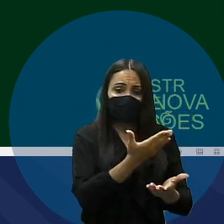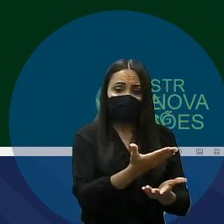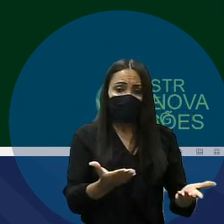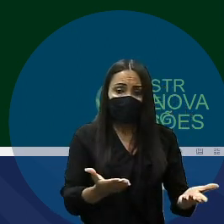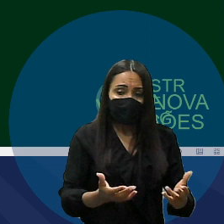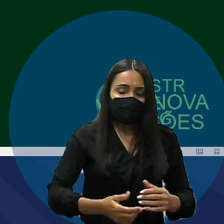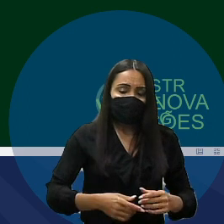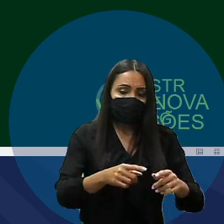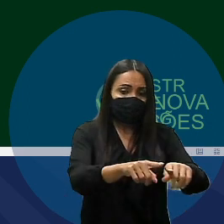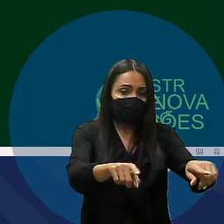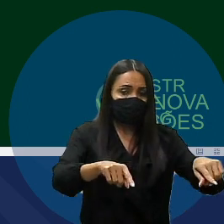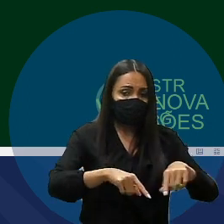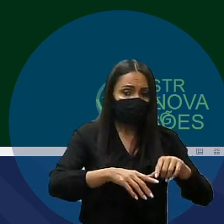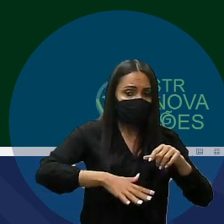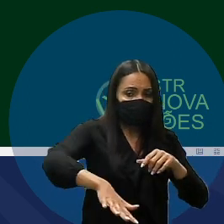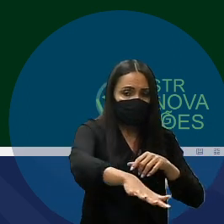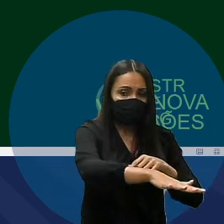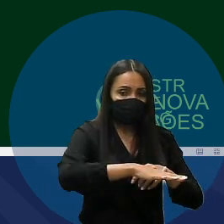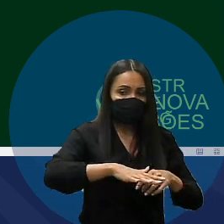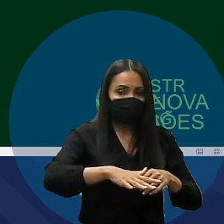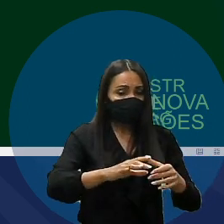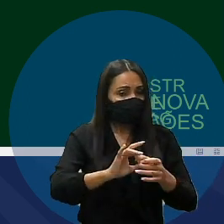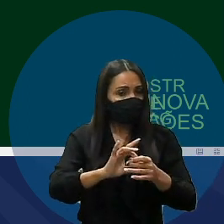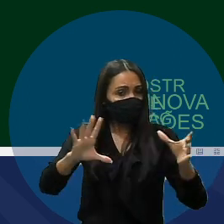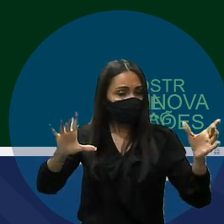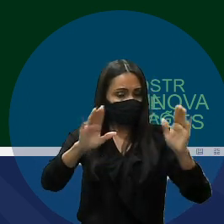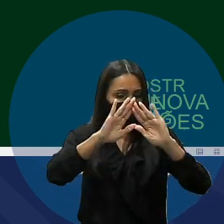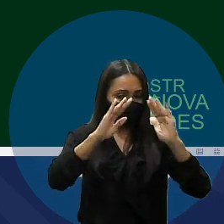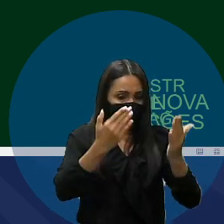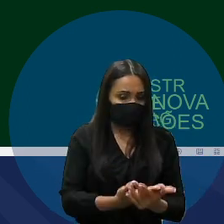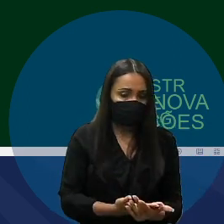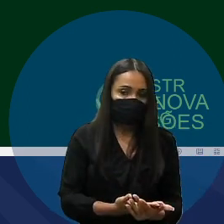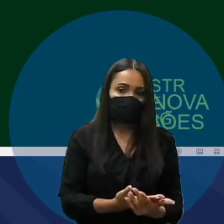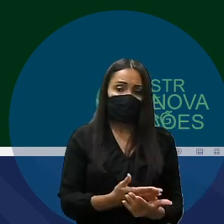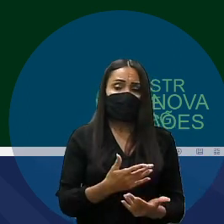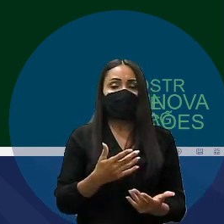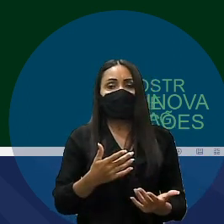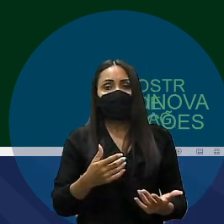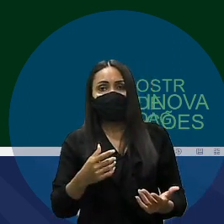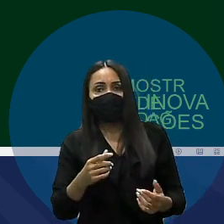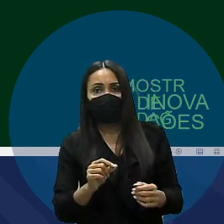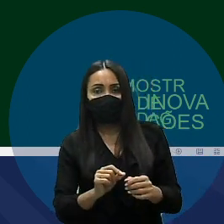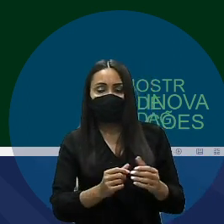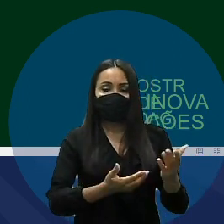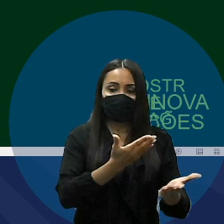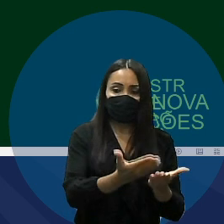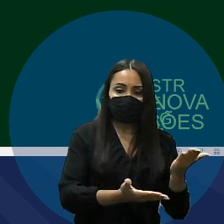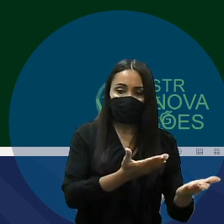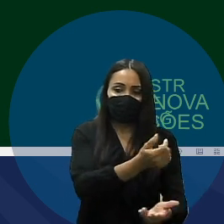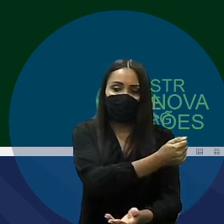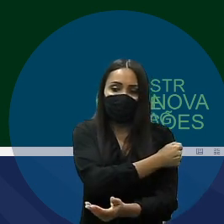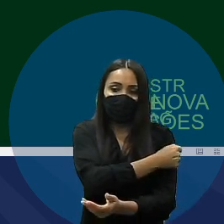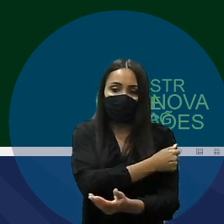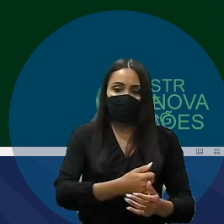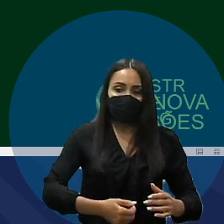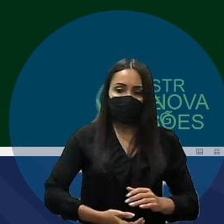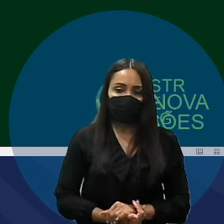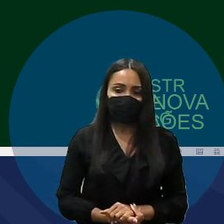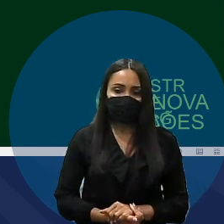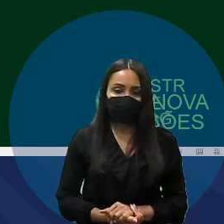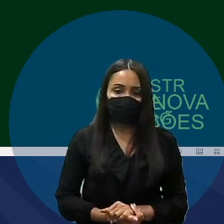espaços de leitura disponíveis na escola. Como é que a gente faz esse atendimento para o estudante? Não dá para